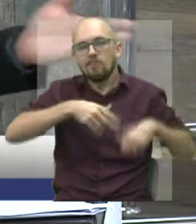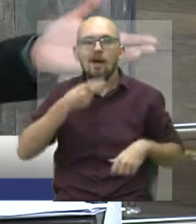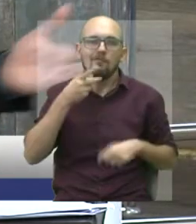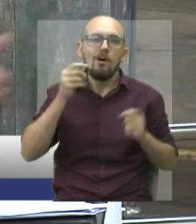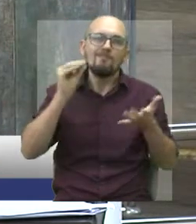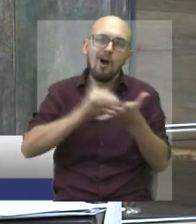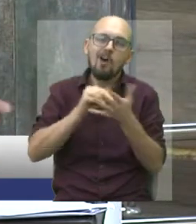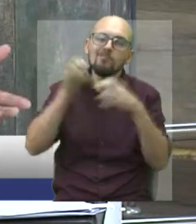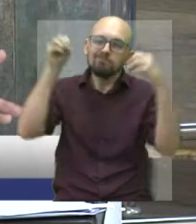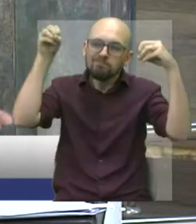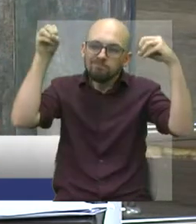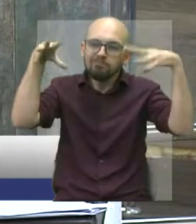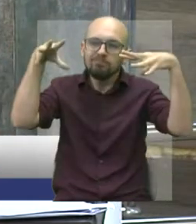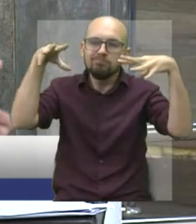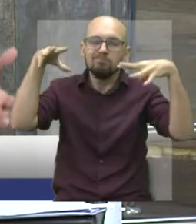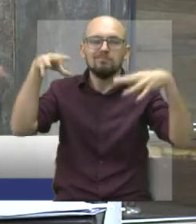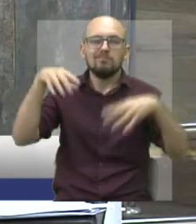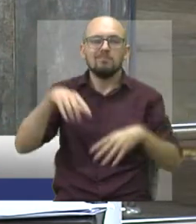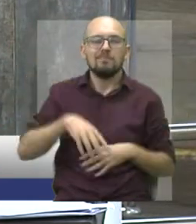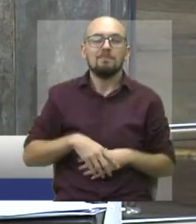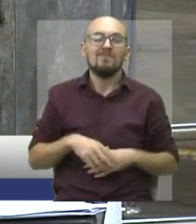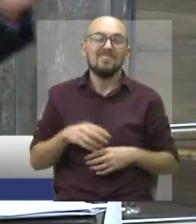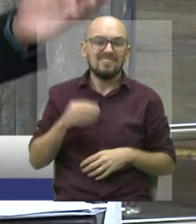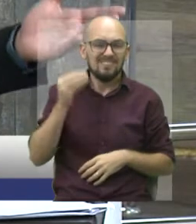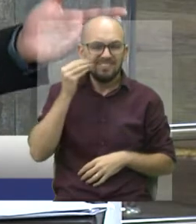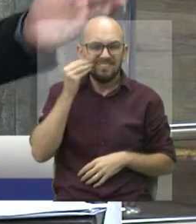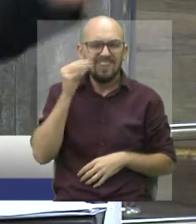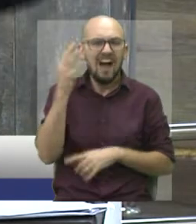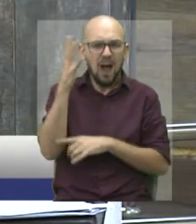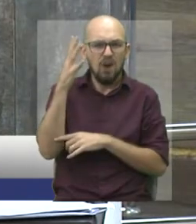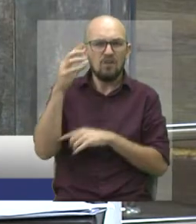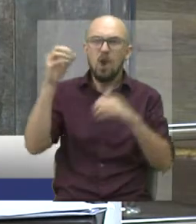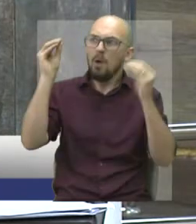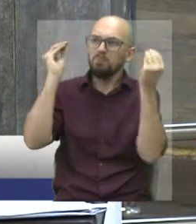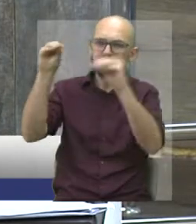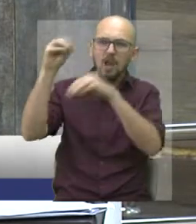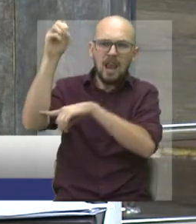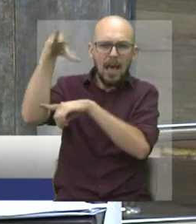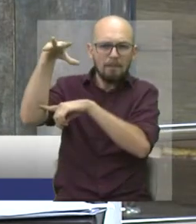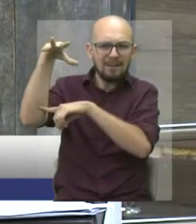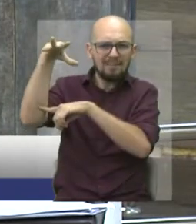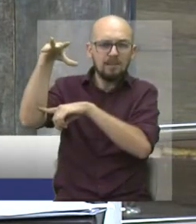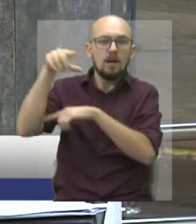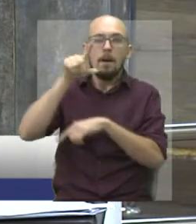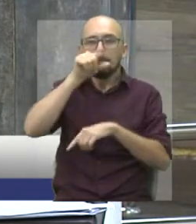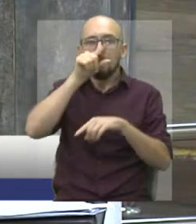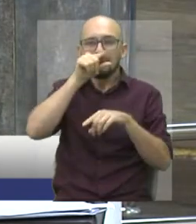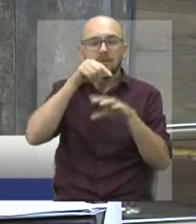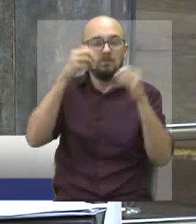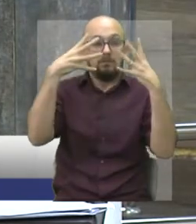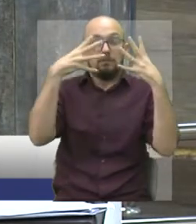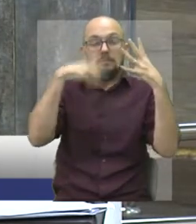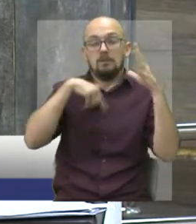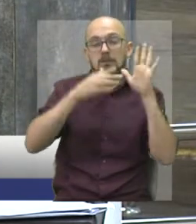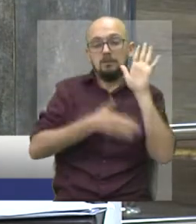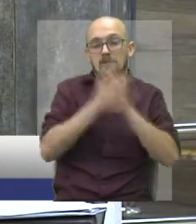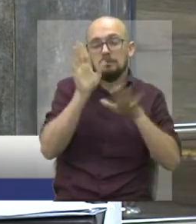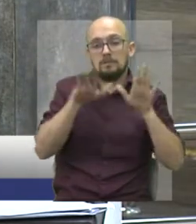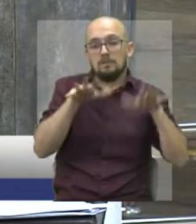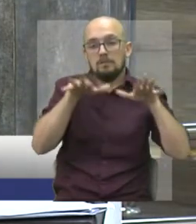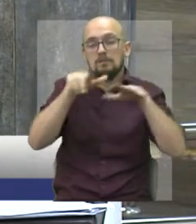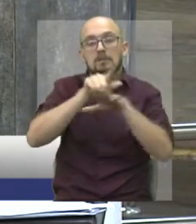enfim. Se for colocar lâmpada em todas as árvores de grande porte, porque se colocar aquela, sair daquela, vai para outra. Eu acho mais